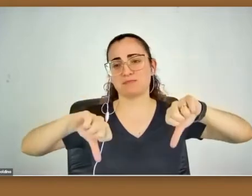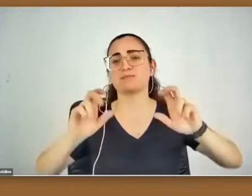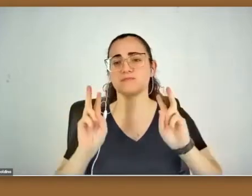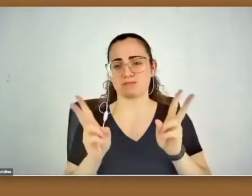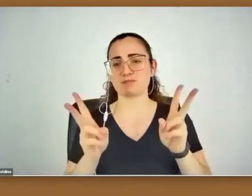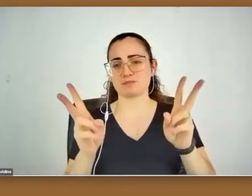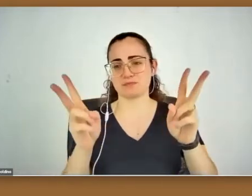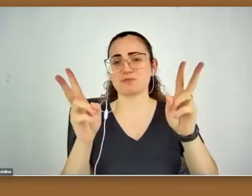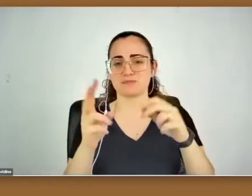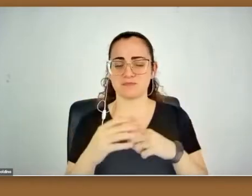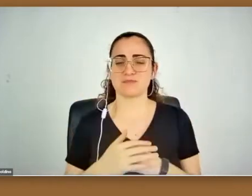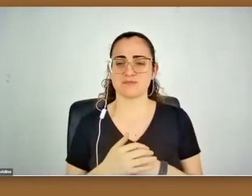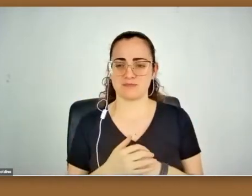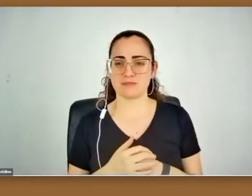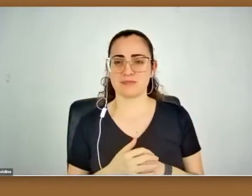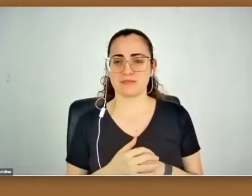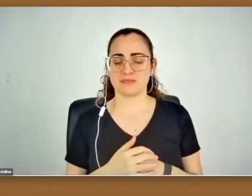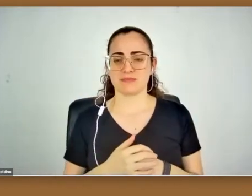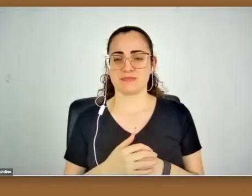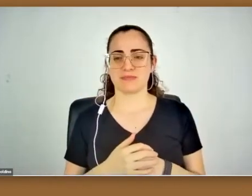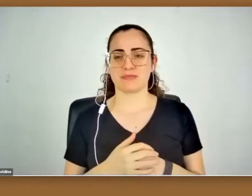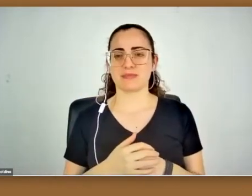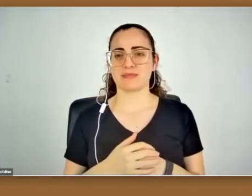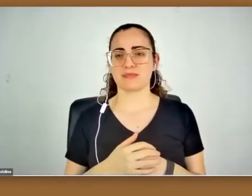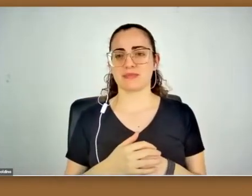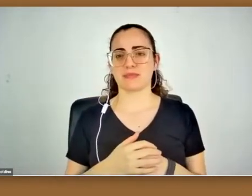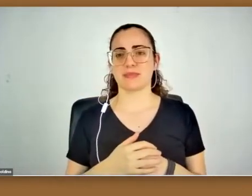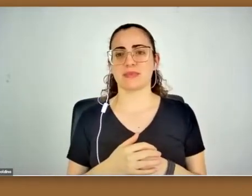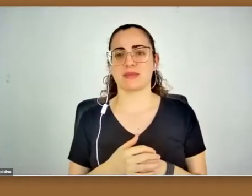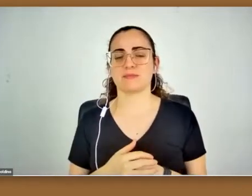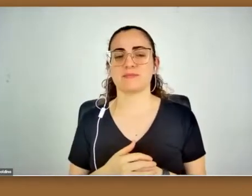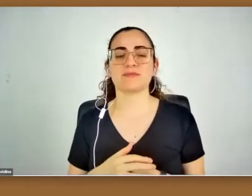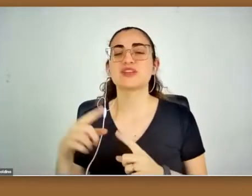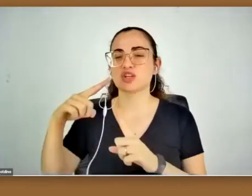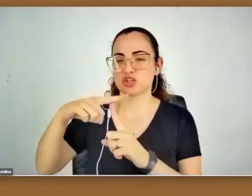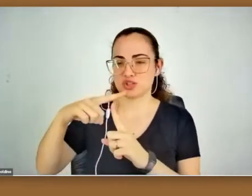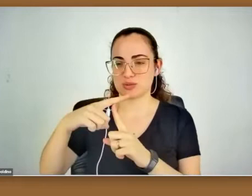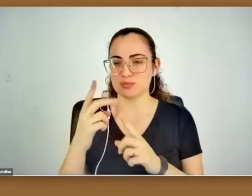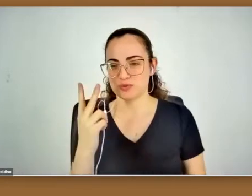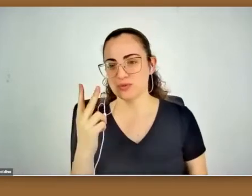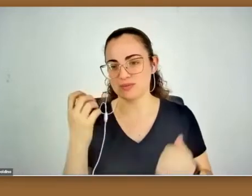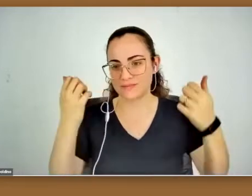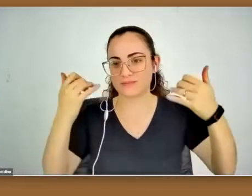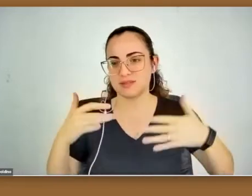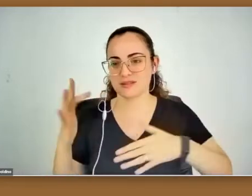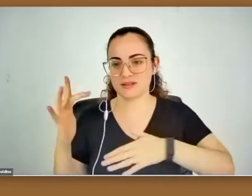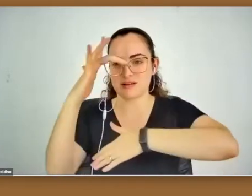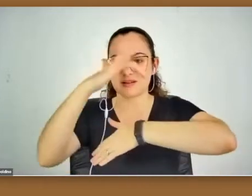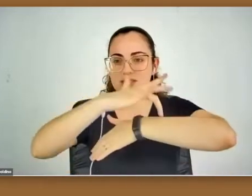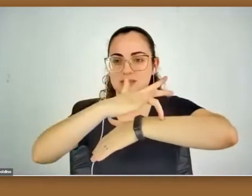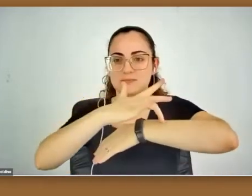mosquitos do gênero Aedes, né? E dessas duas espécies em específico, existem outras.